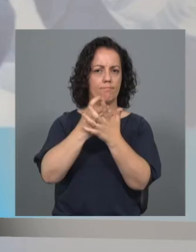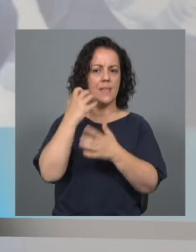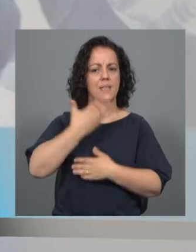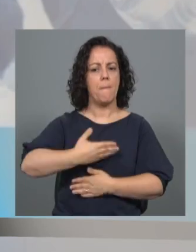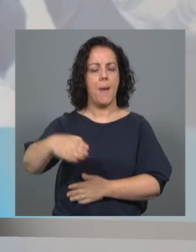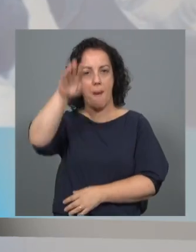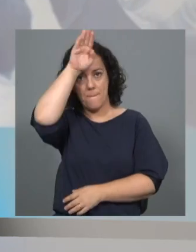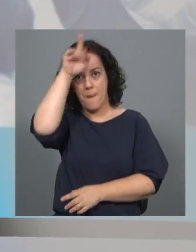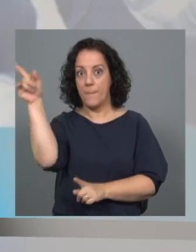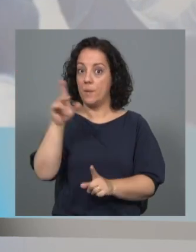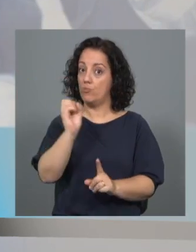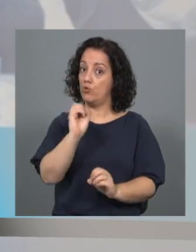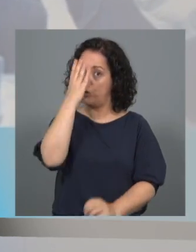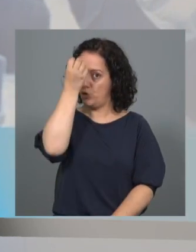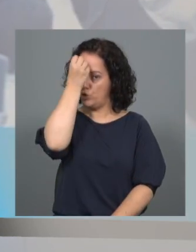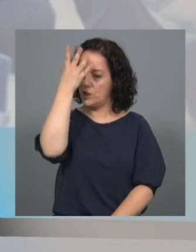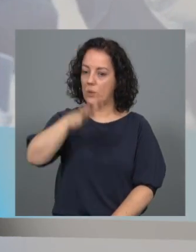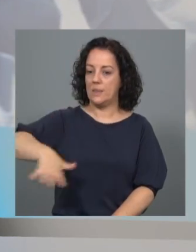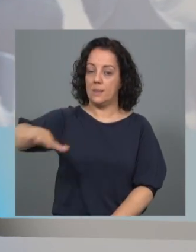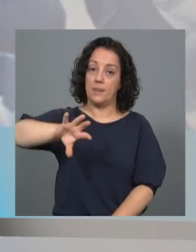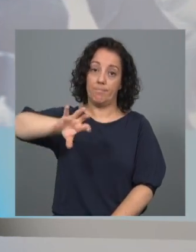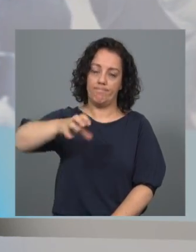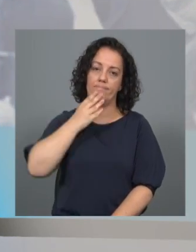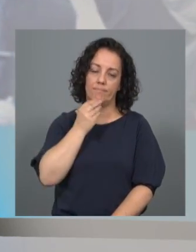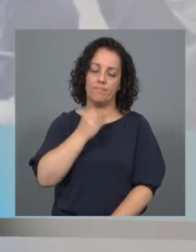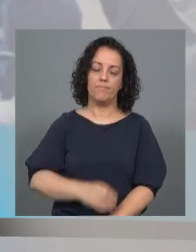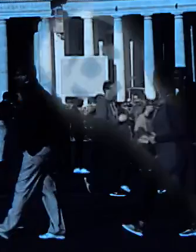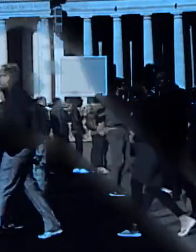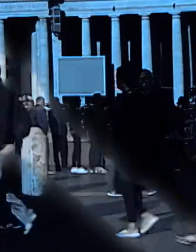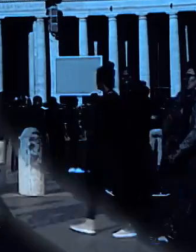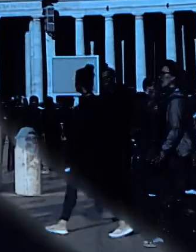esqueceu a situação na Terra Santa.